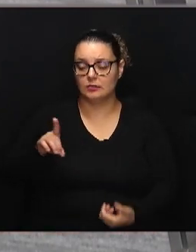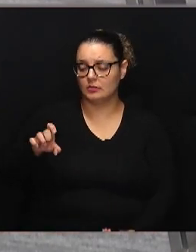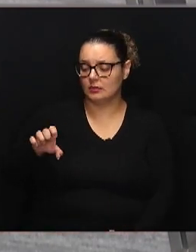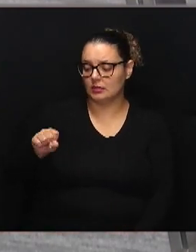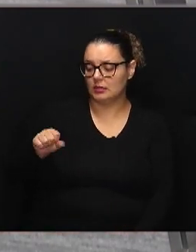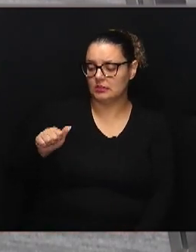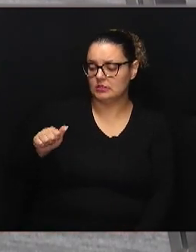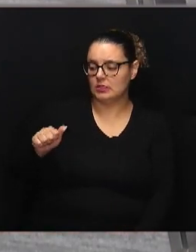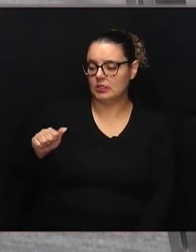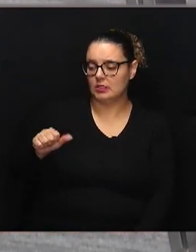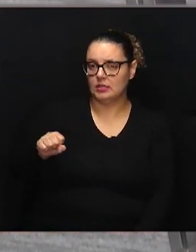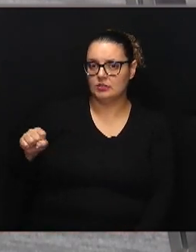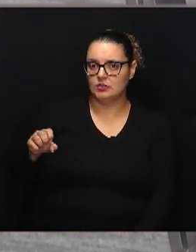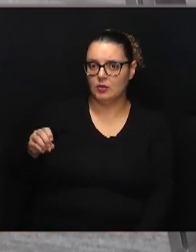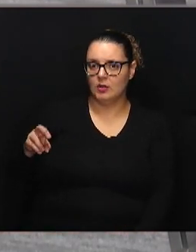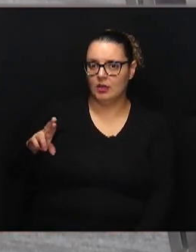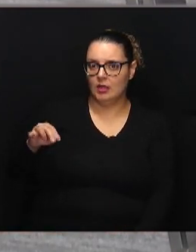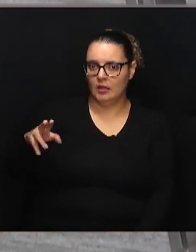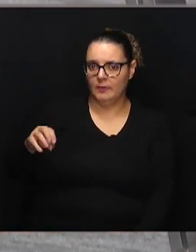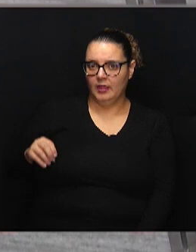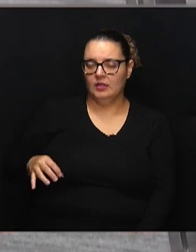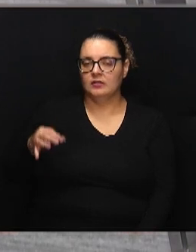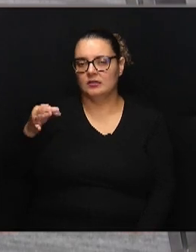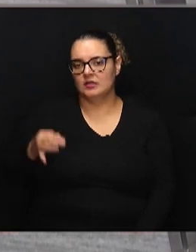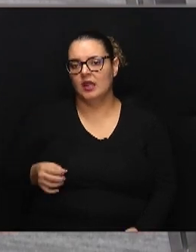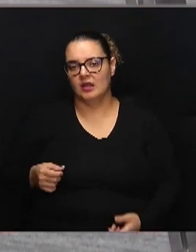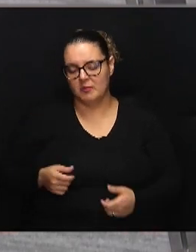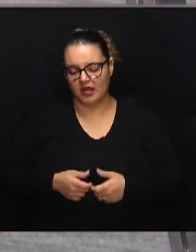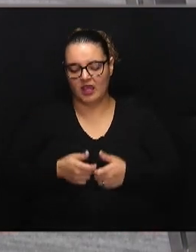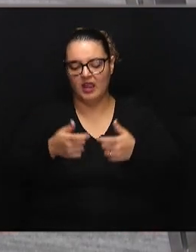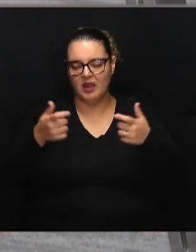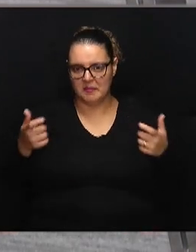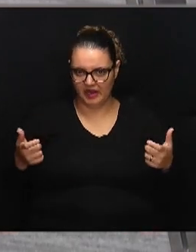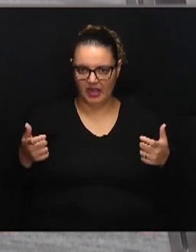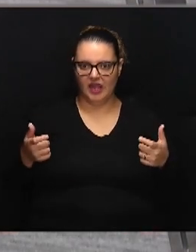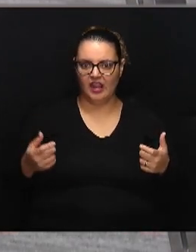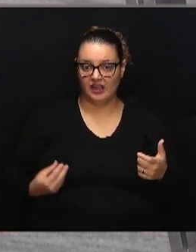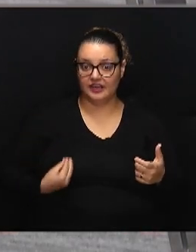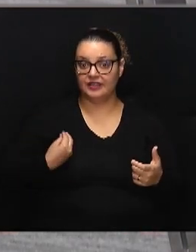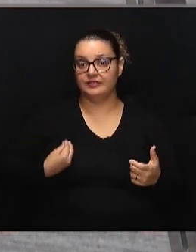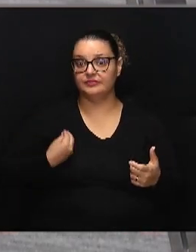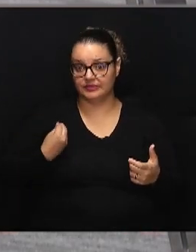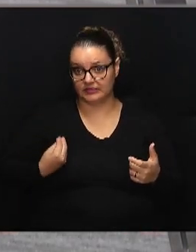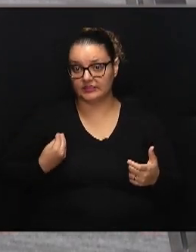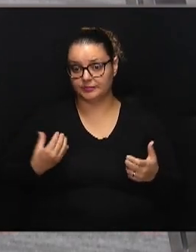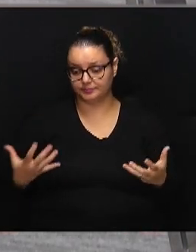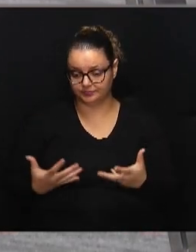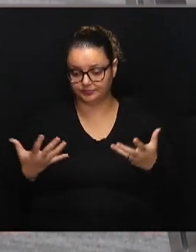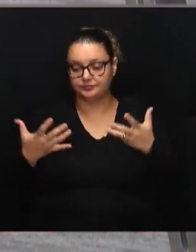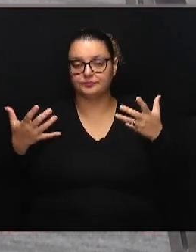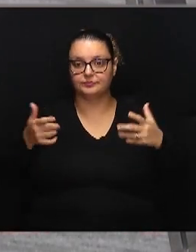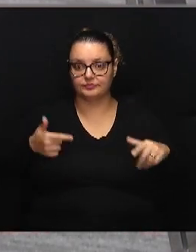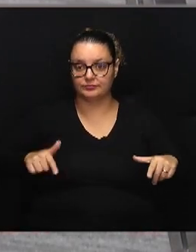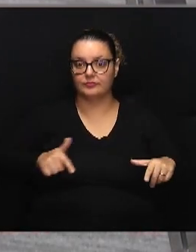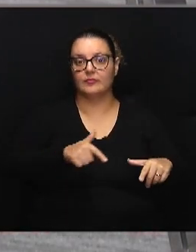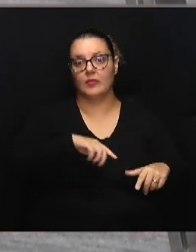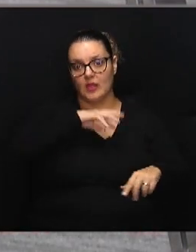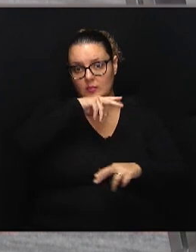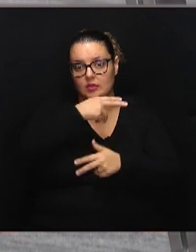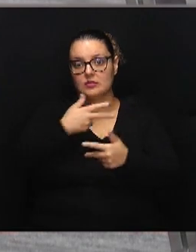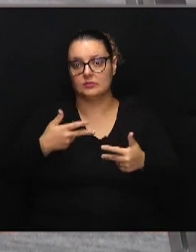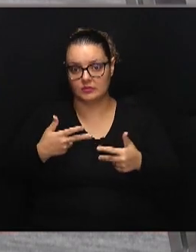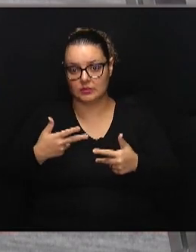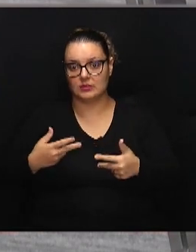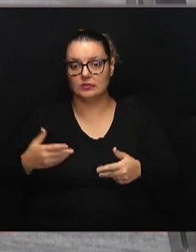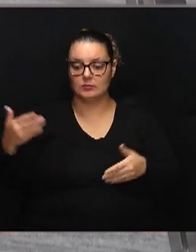correto, ampliando assim, né, a vida da lagoa, para que os animais silvestres tenham condições